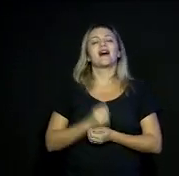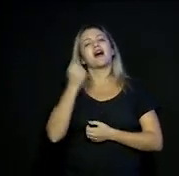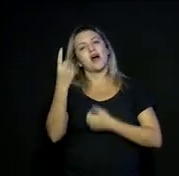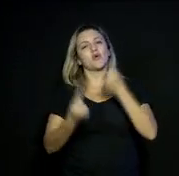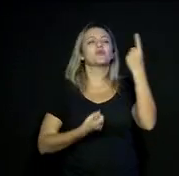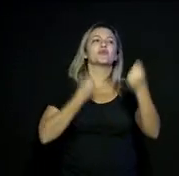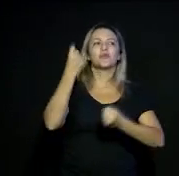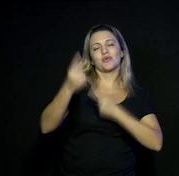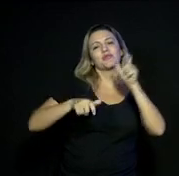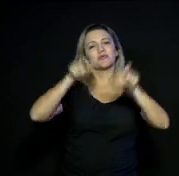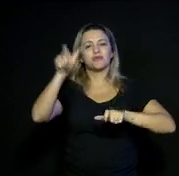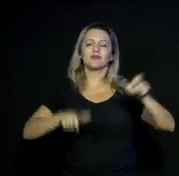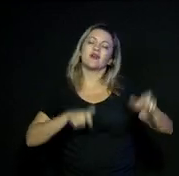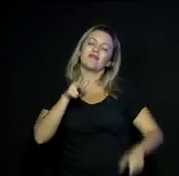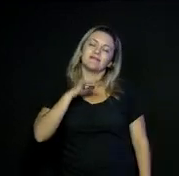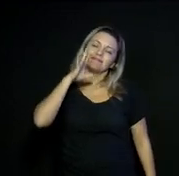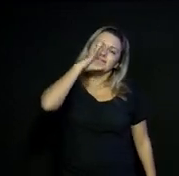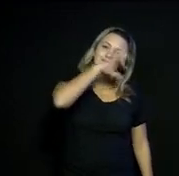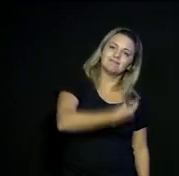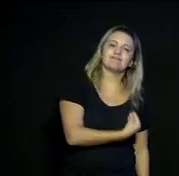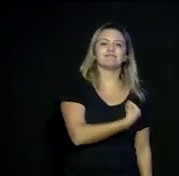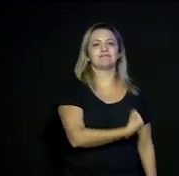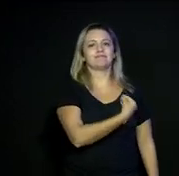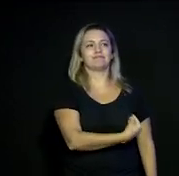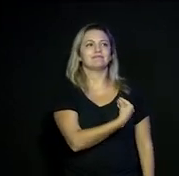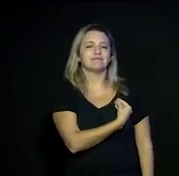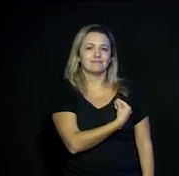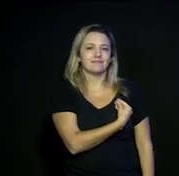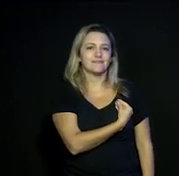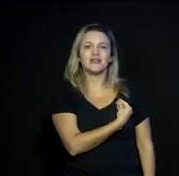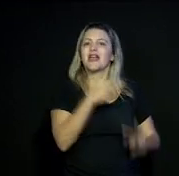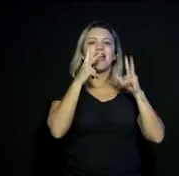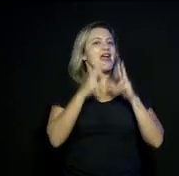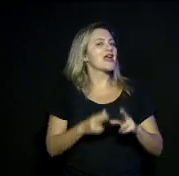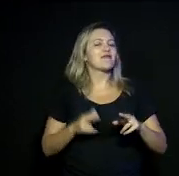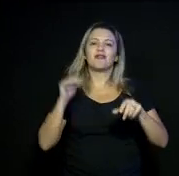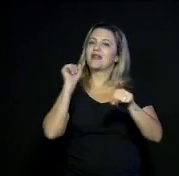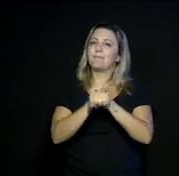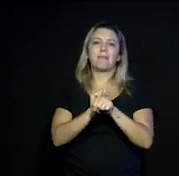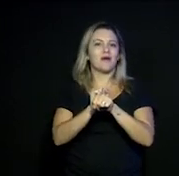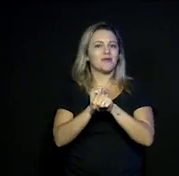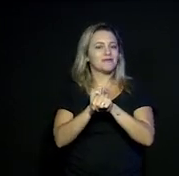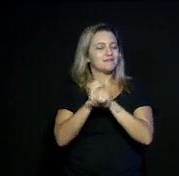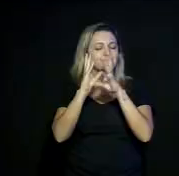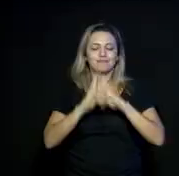apenas sobrevivem. E isso, quando der o stop na tela, vai apagar tudo.